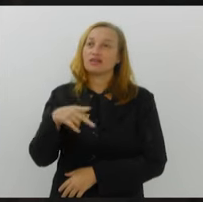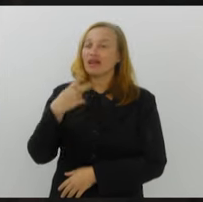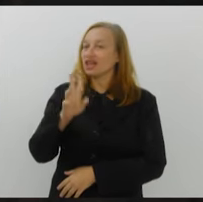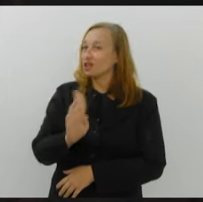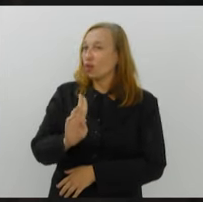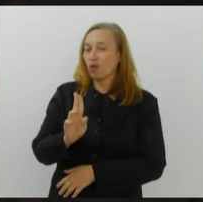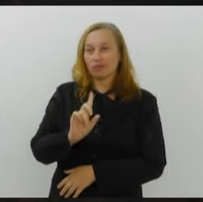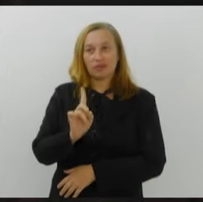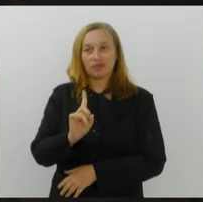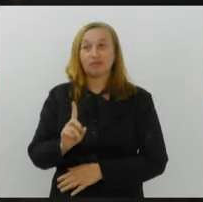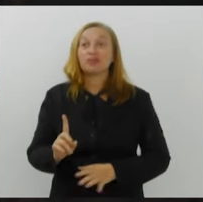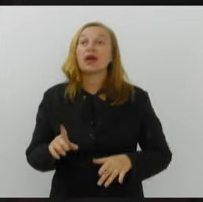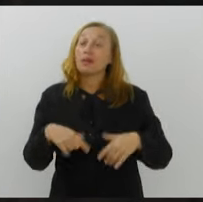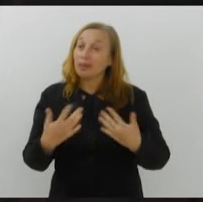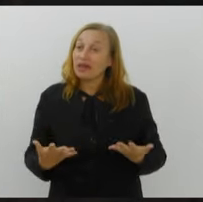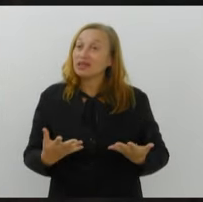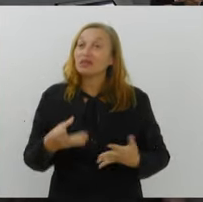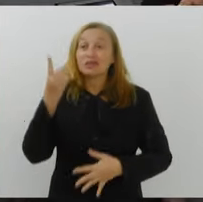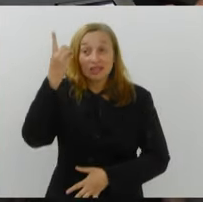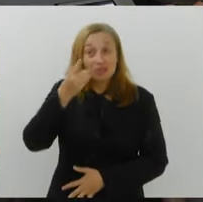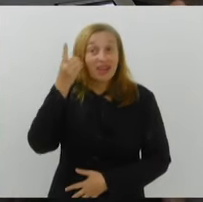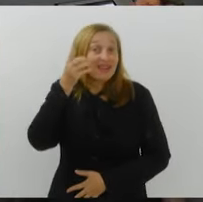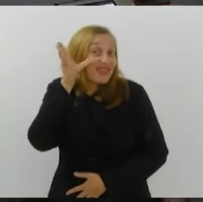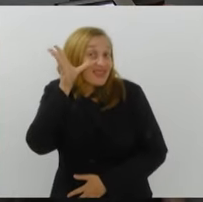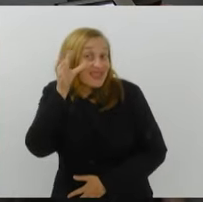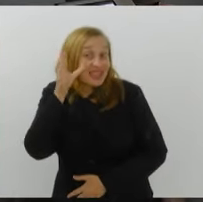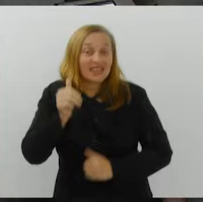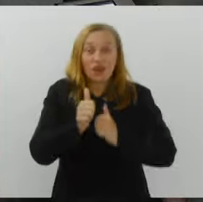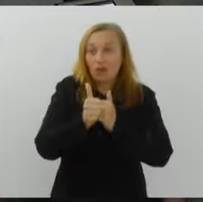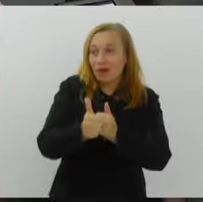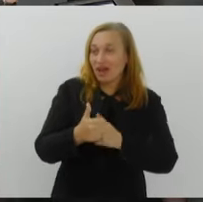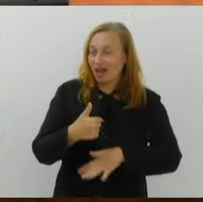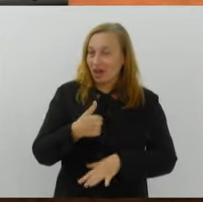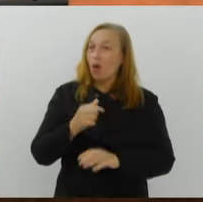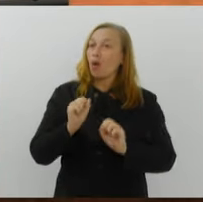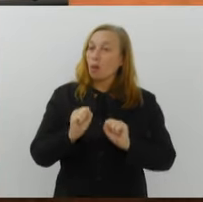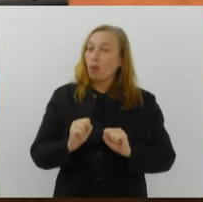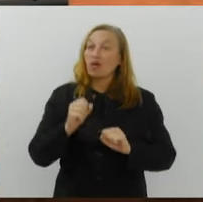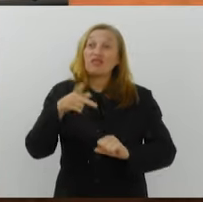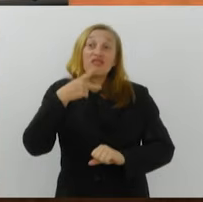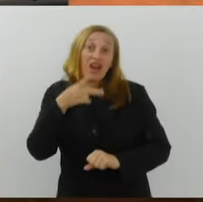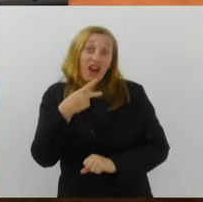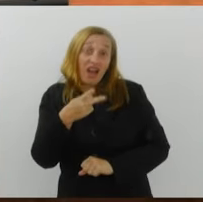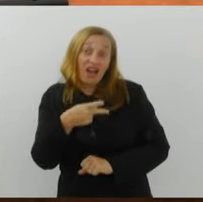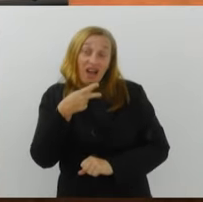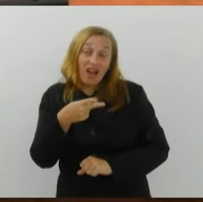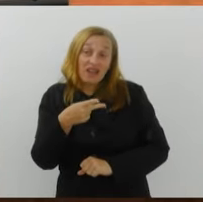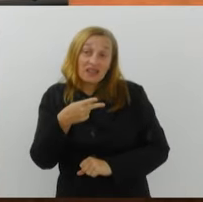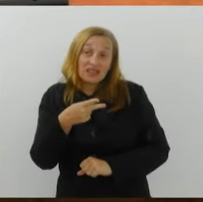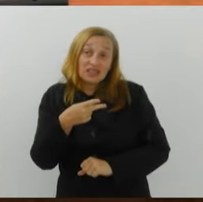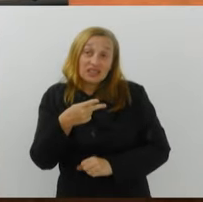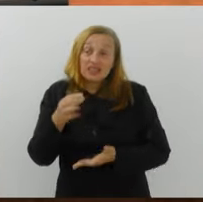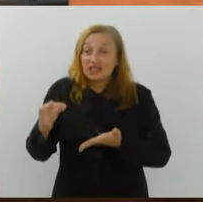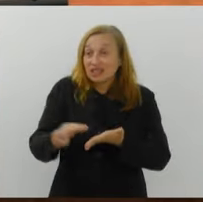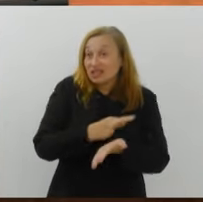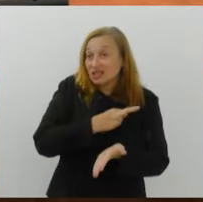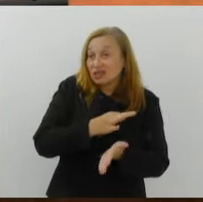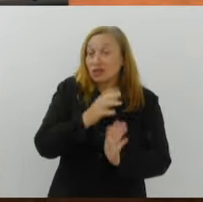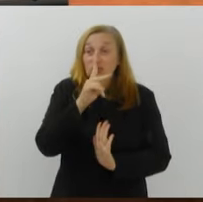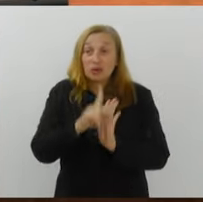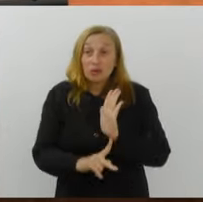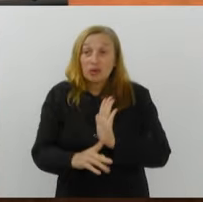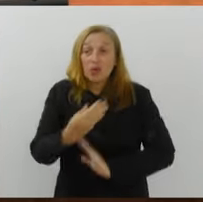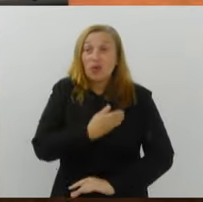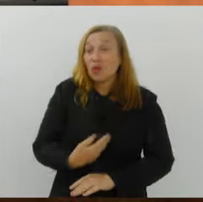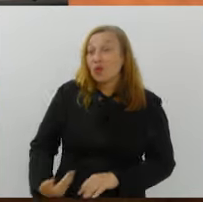Então não vou falar nome, não. Mas o deputado que estiver interessado em me acompanhar, a gente pode falar, inclusive, da assinatura do projeto com o governo